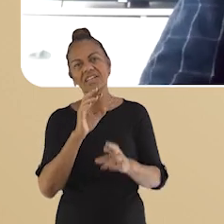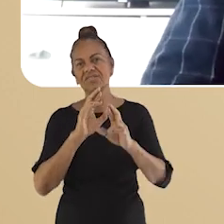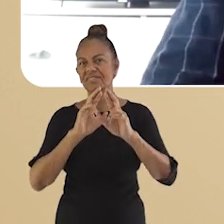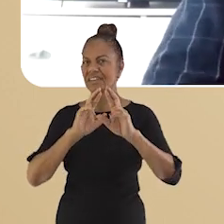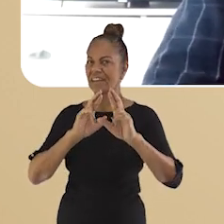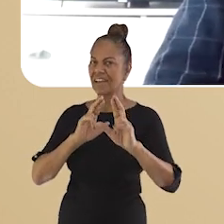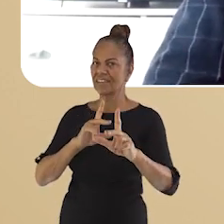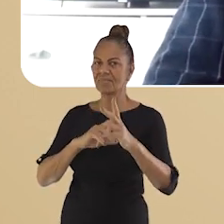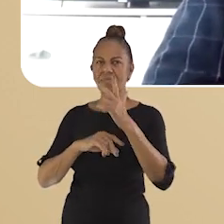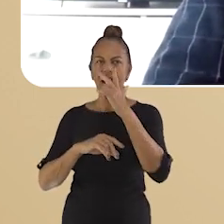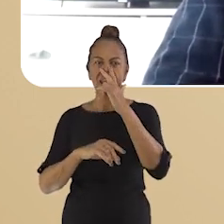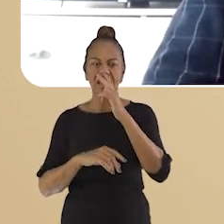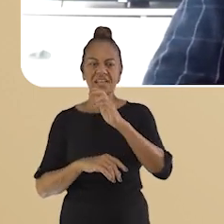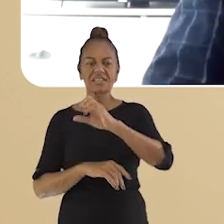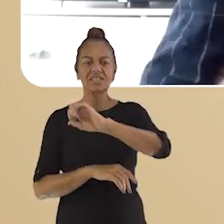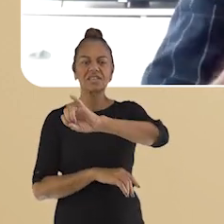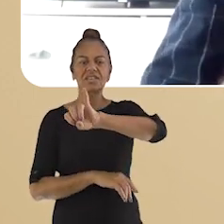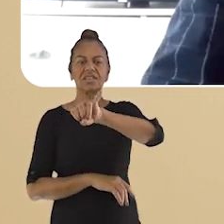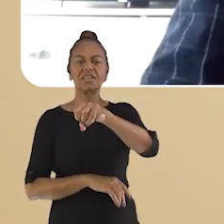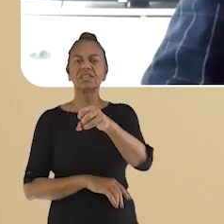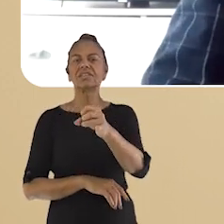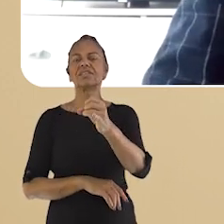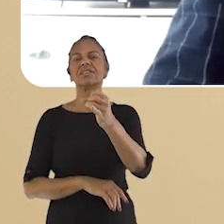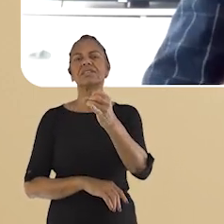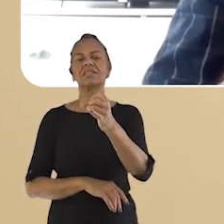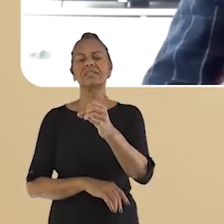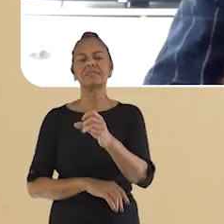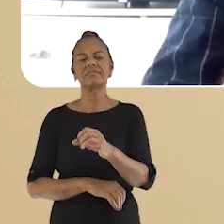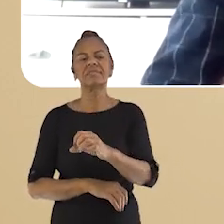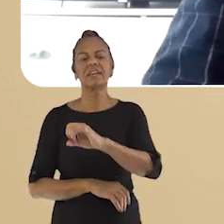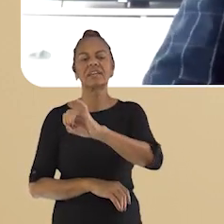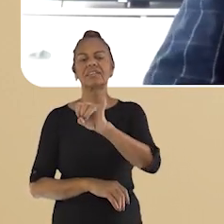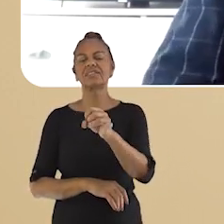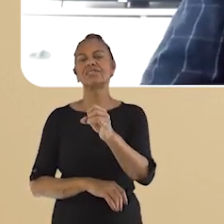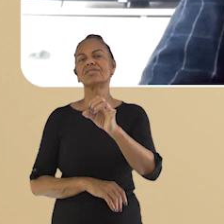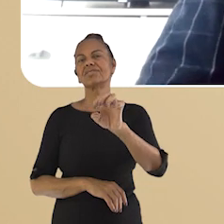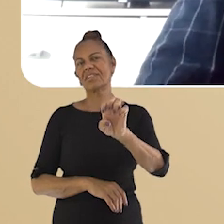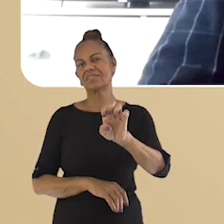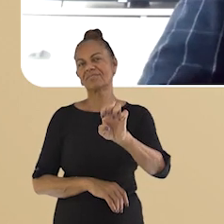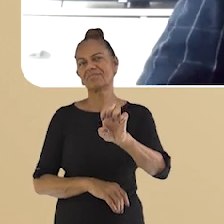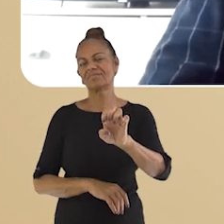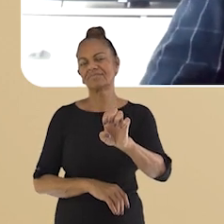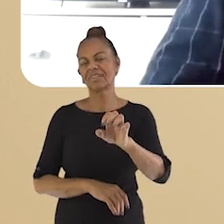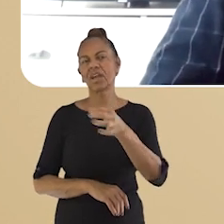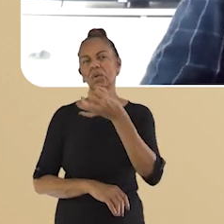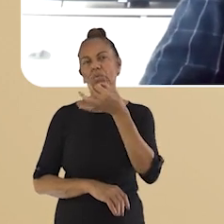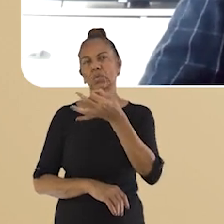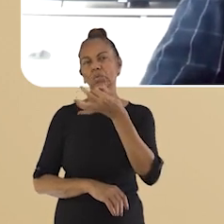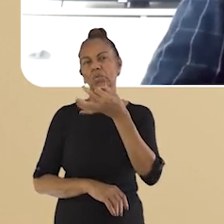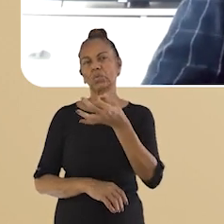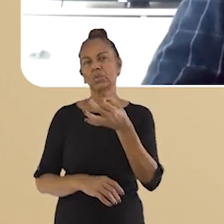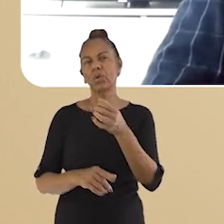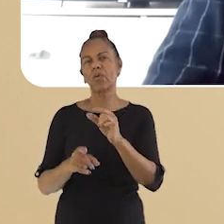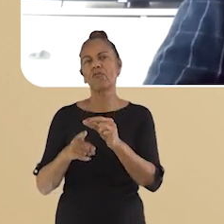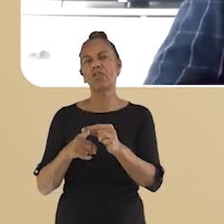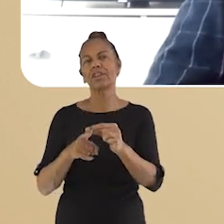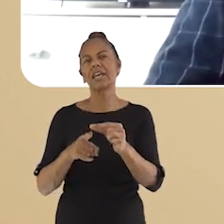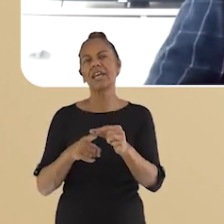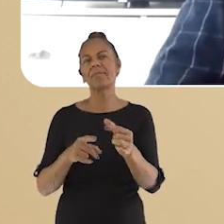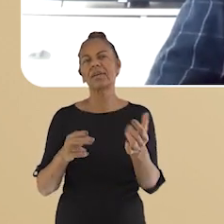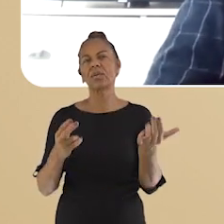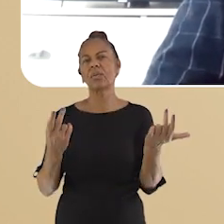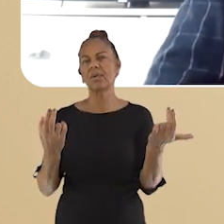como se fosse com J, não é? G com E, G. E é o mesmo som, o mesmo fonema